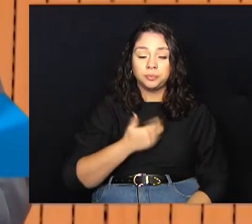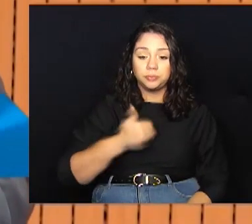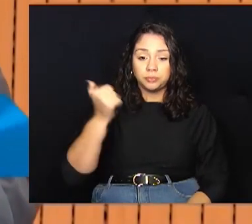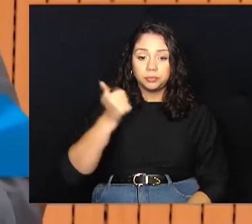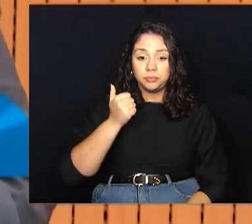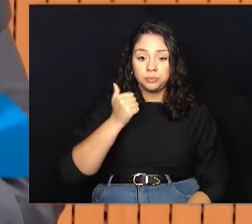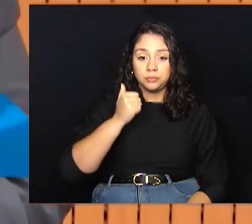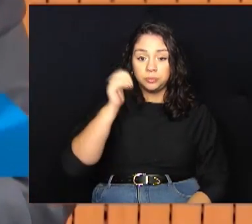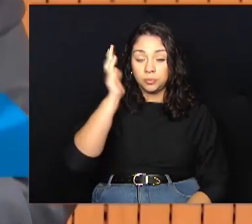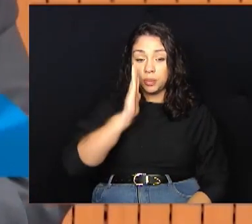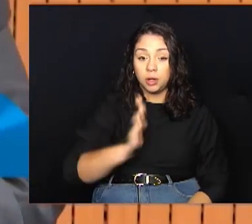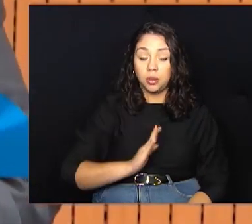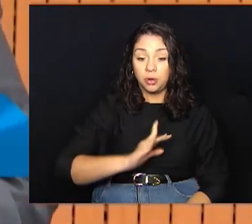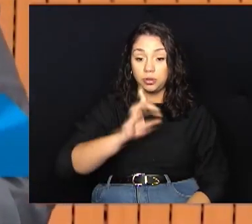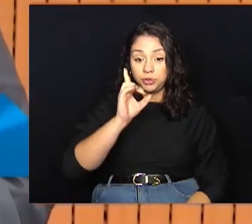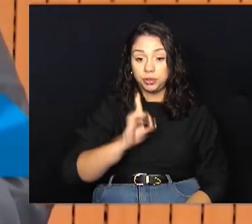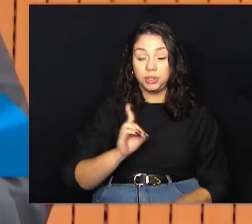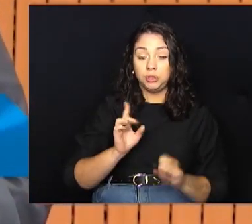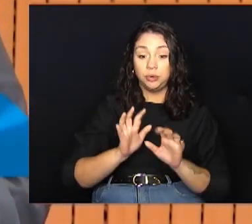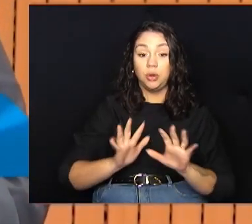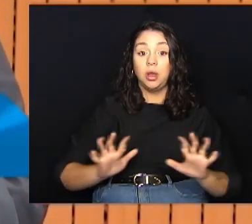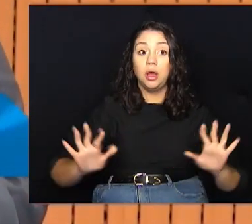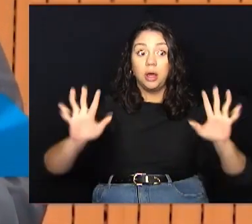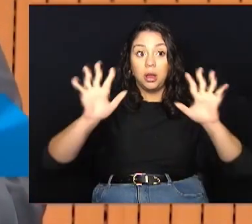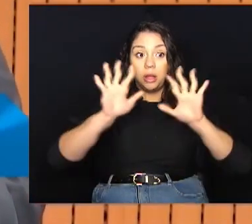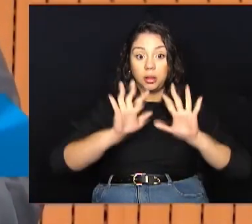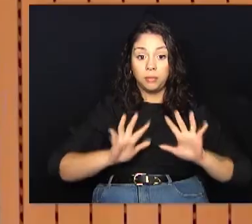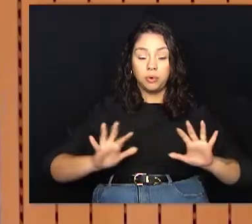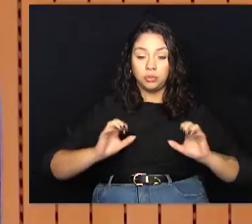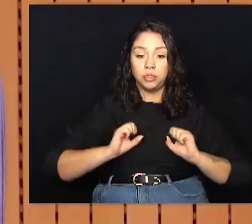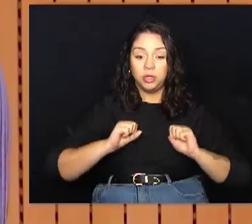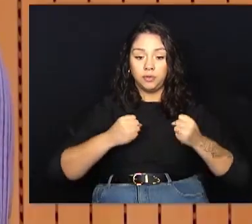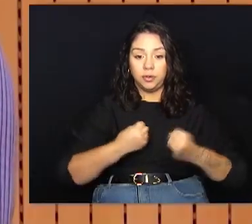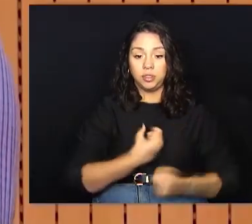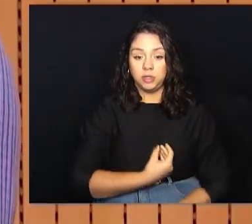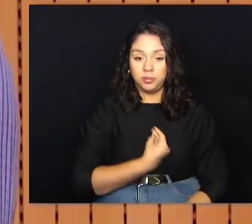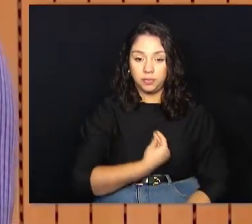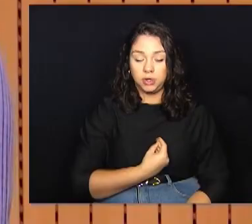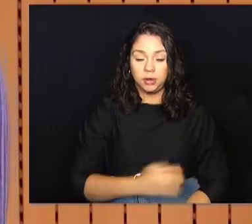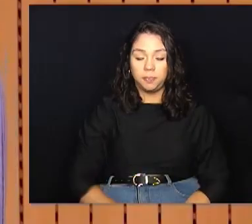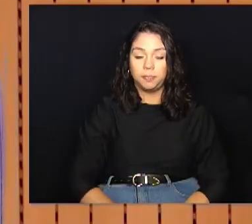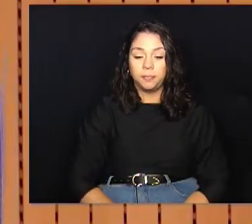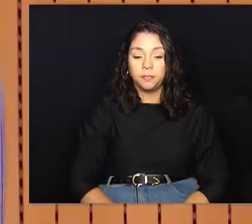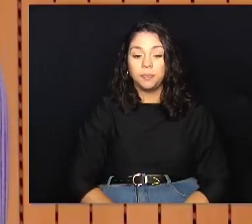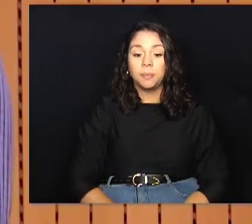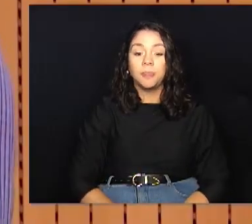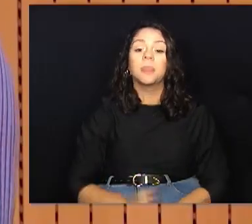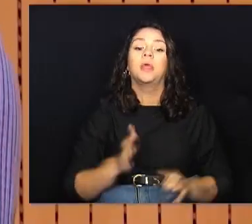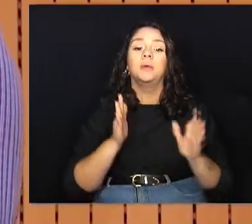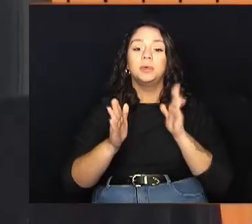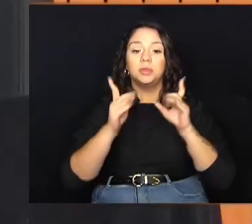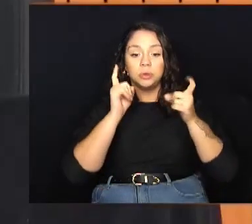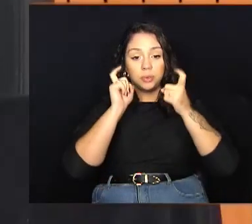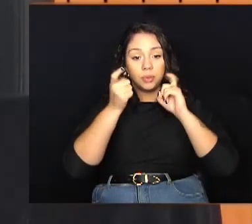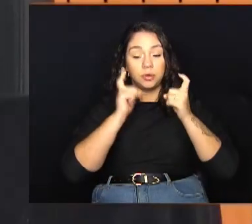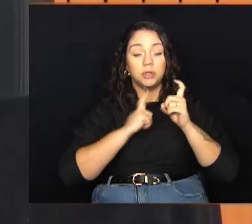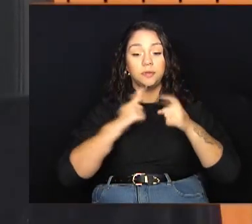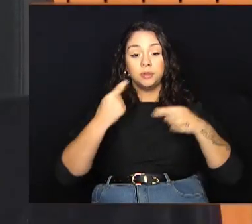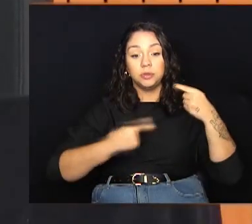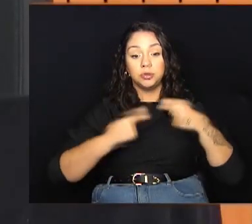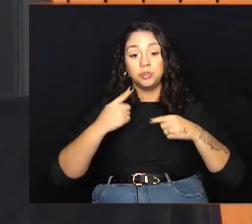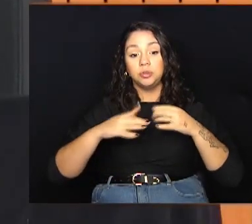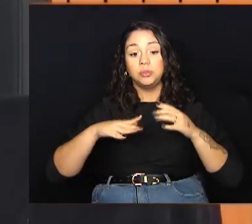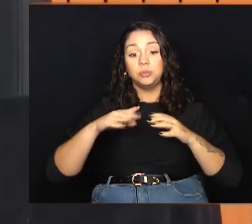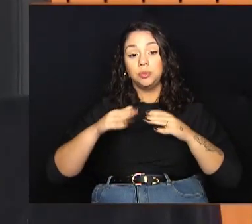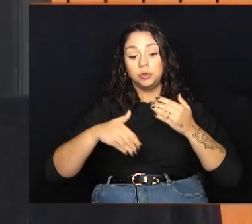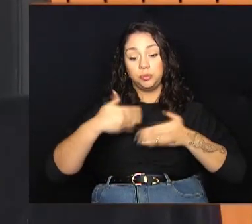com o direito mais amplo a defesa da vida durante a reunião foram discutidas as próximas ações do grupo